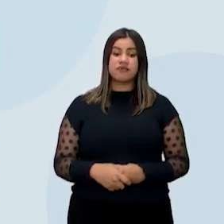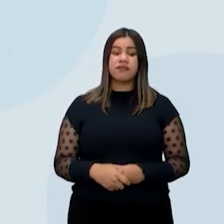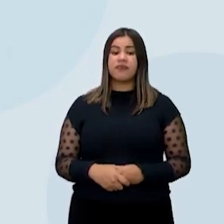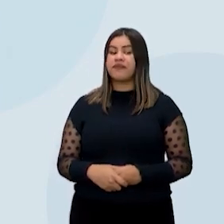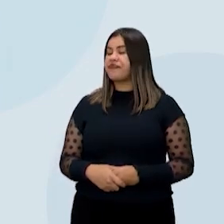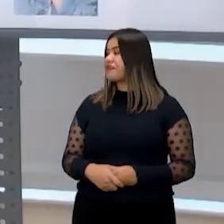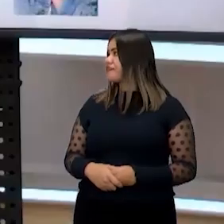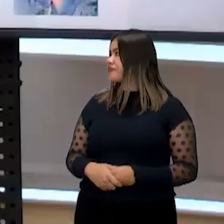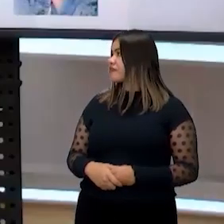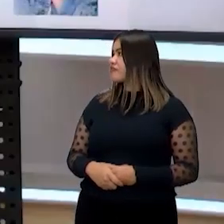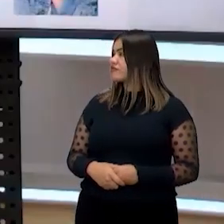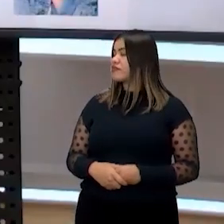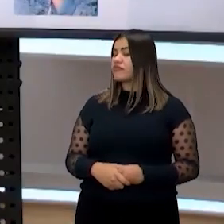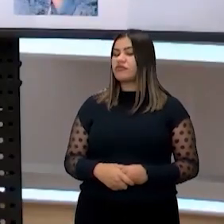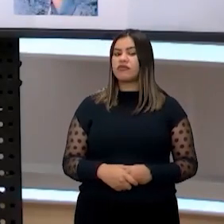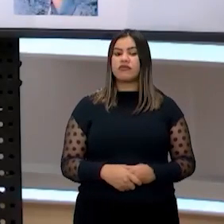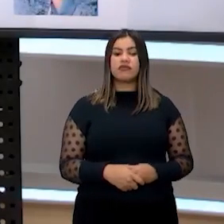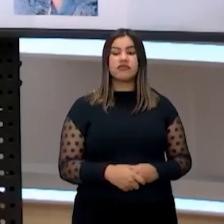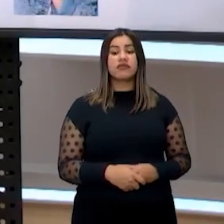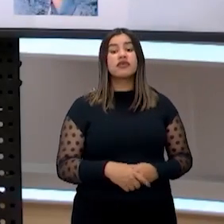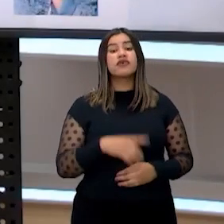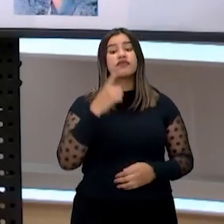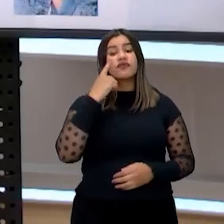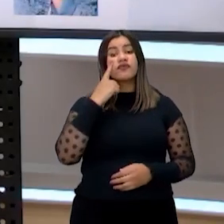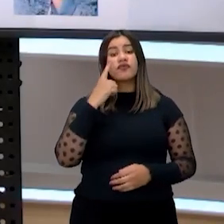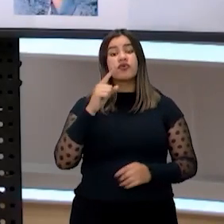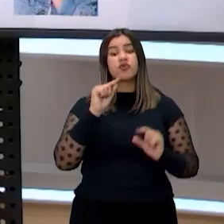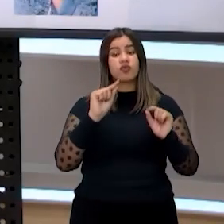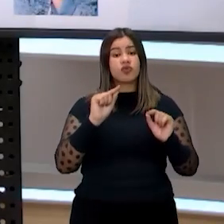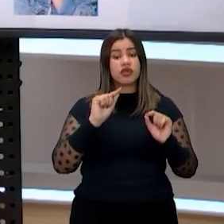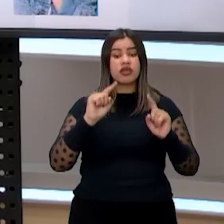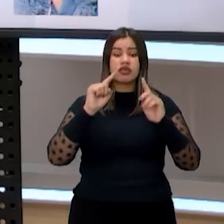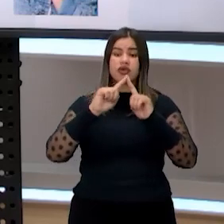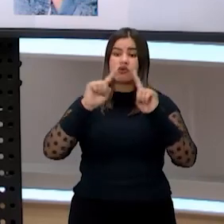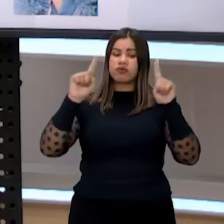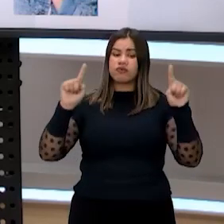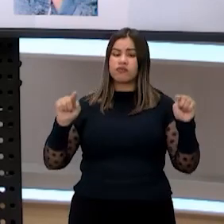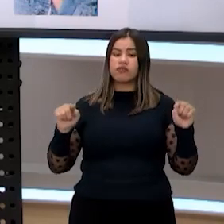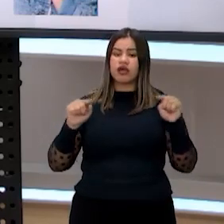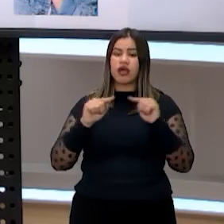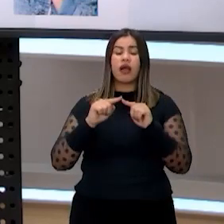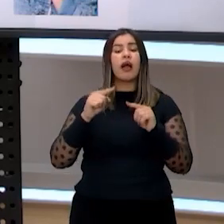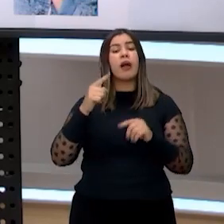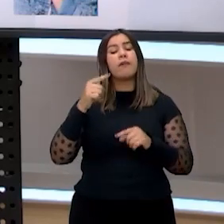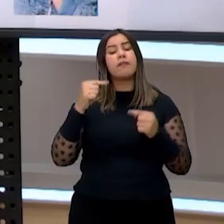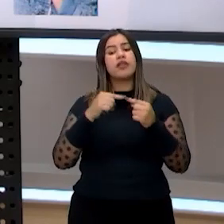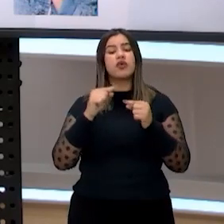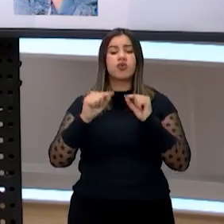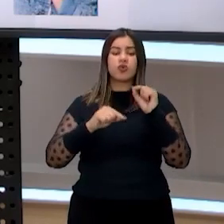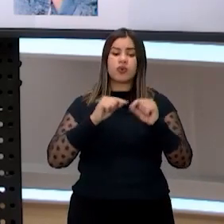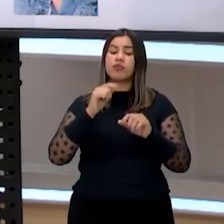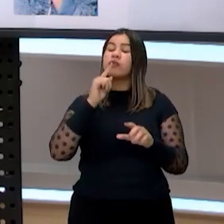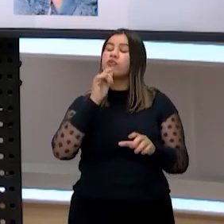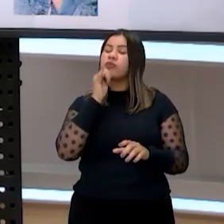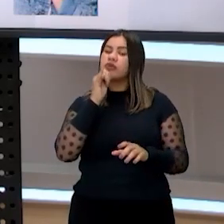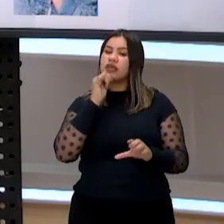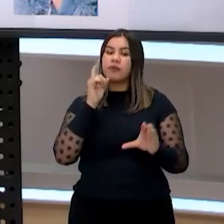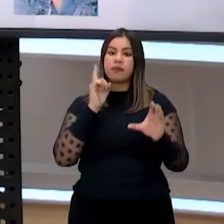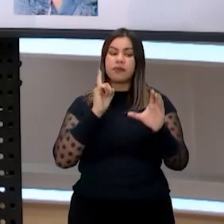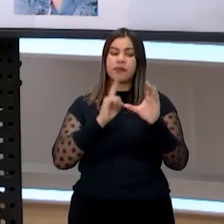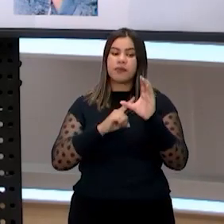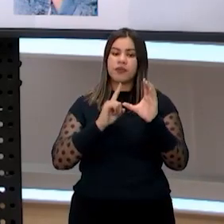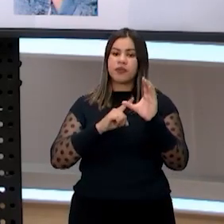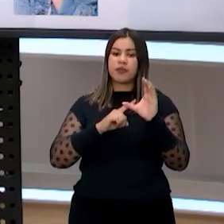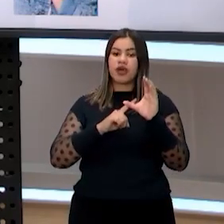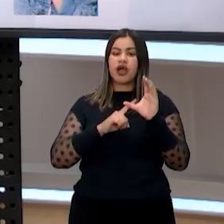deixei, voltamos aqui, algo para que os alunos conversem, né? Será que na União Soviética, na China